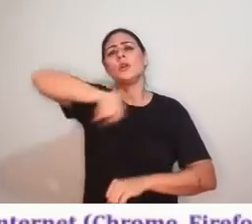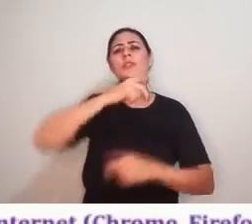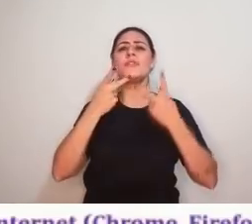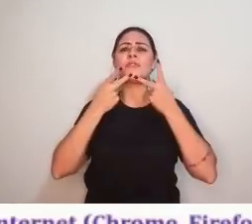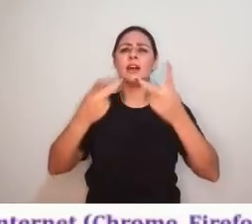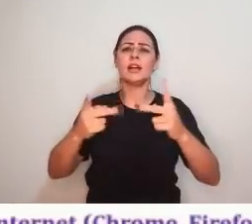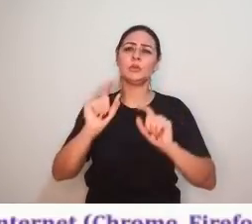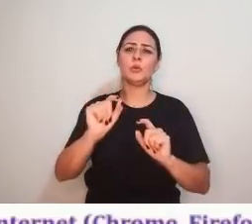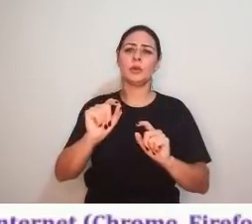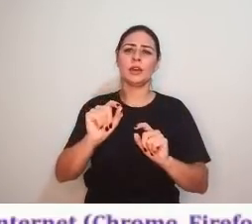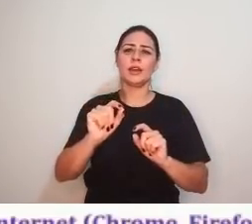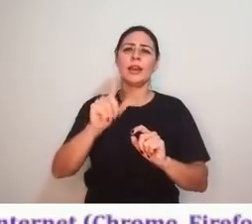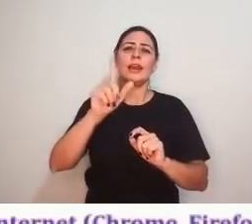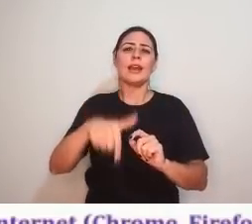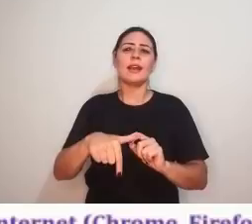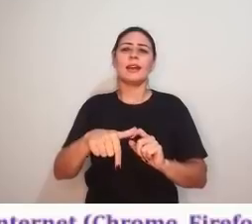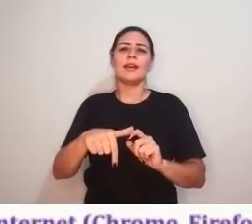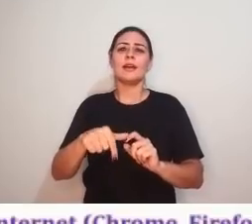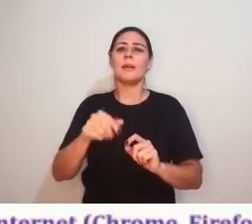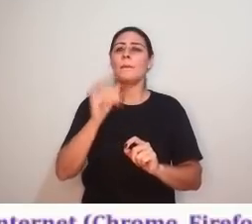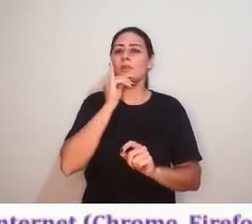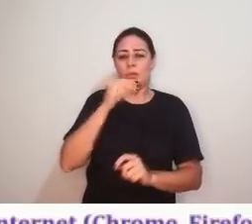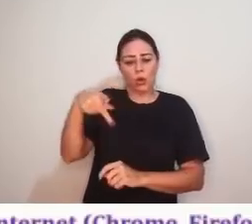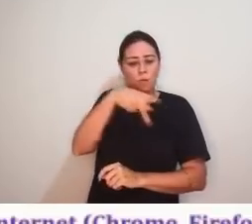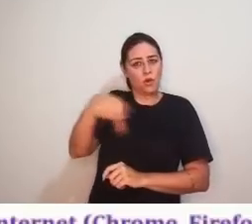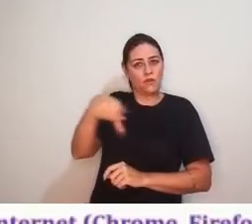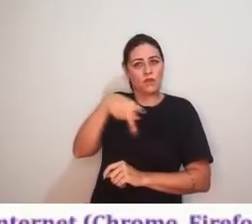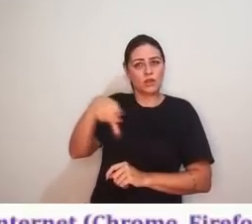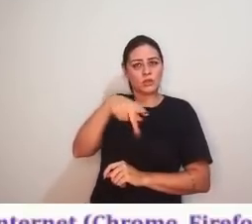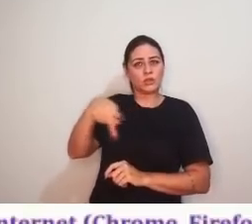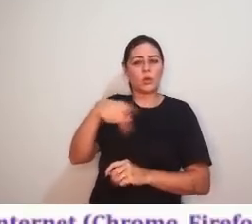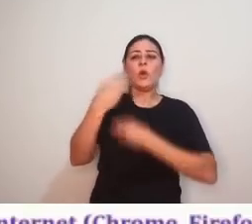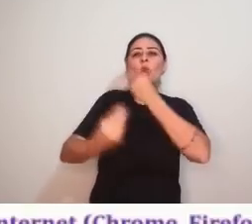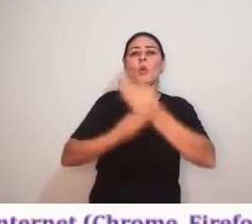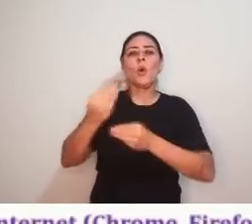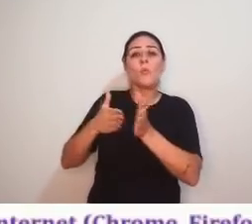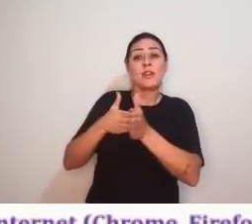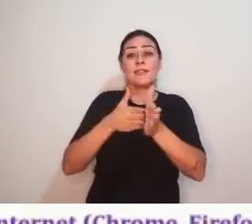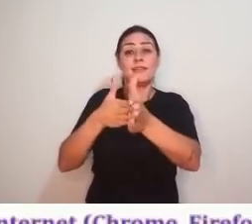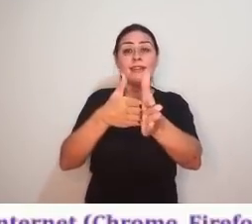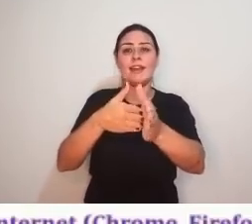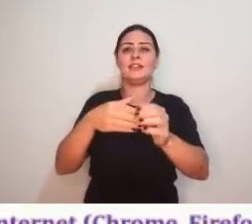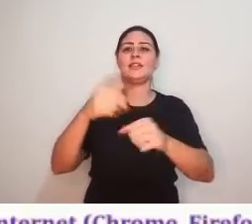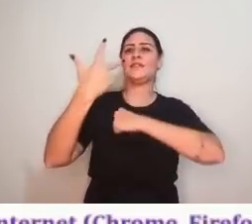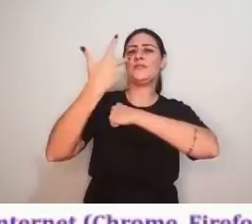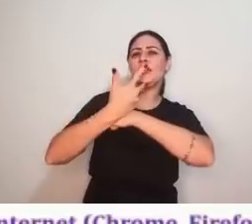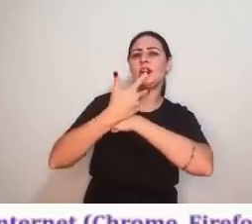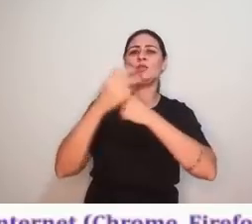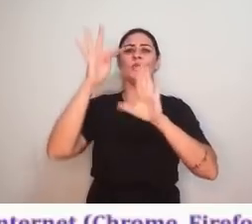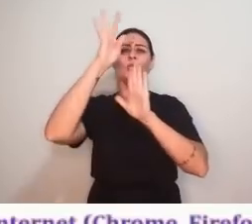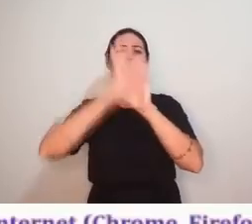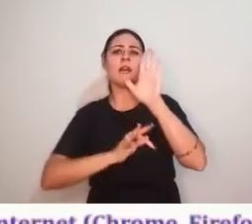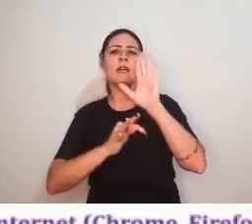falando enquanto premissa, Adriana? Estamos falando da fruição guiada, ou seja, o professor trabalhar com a fruição guiada dos estudantes no formato